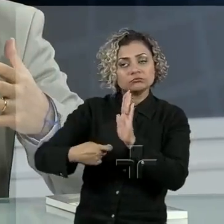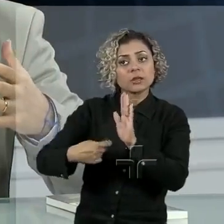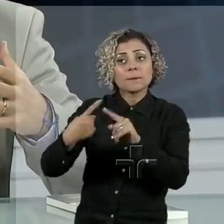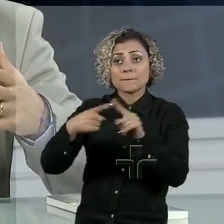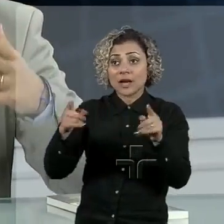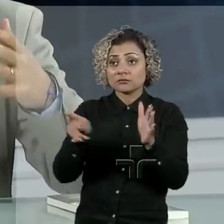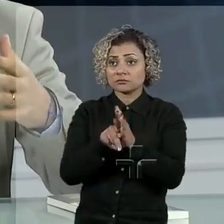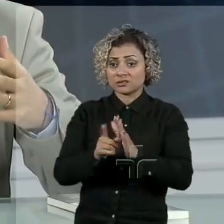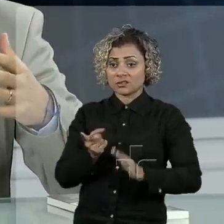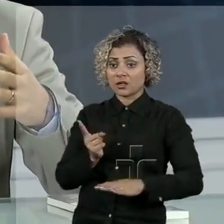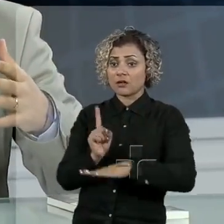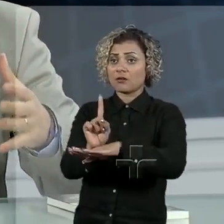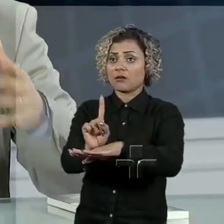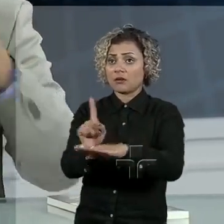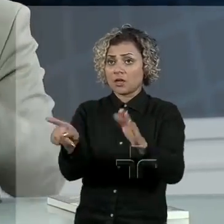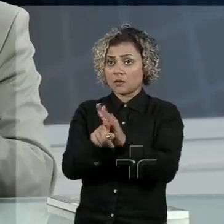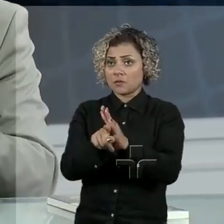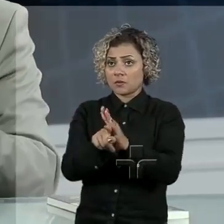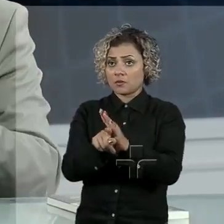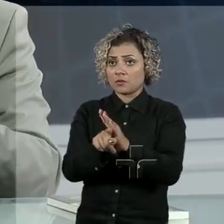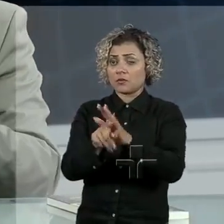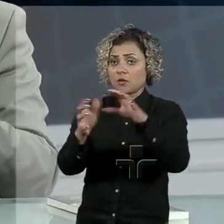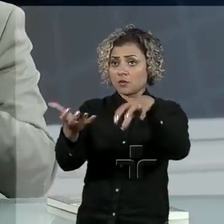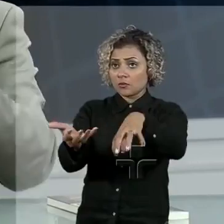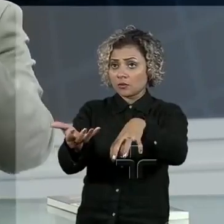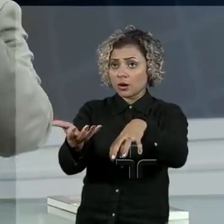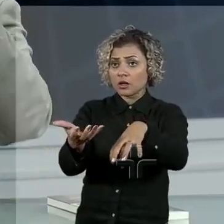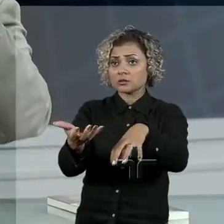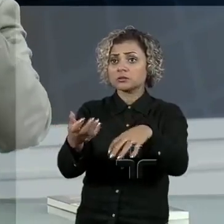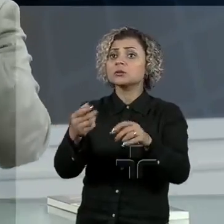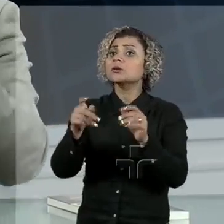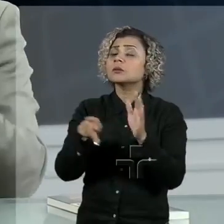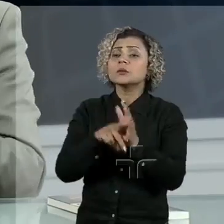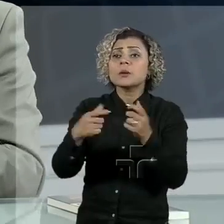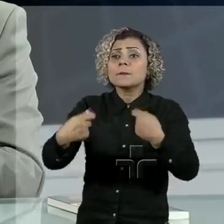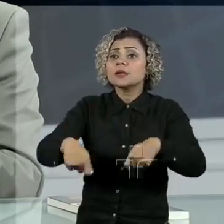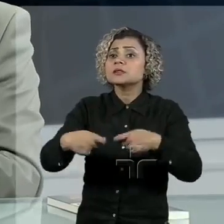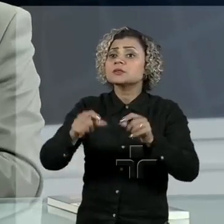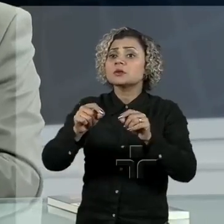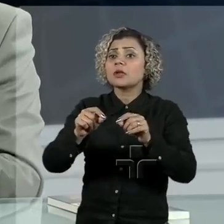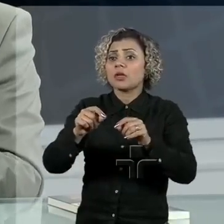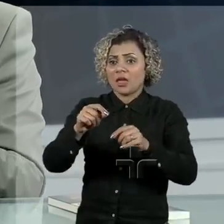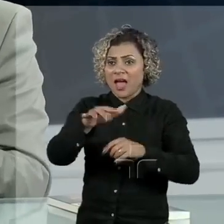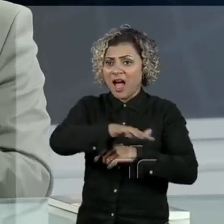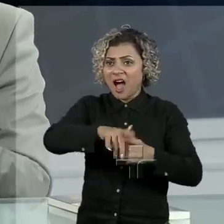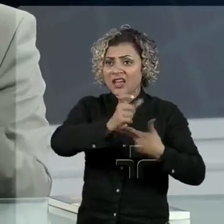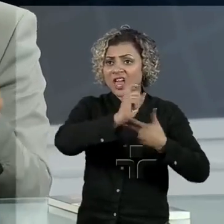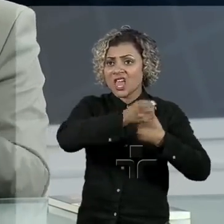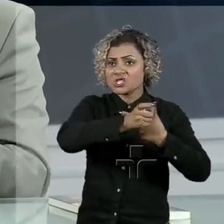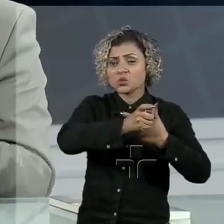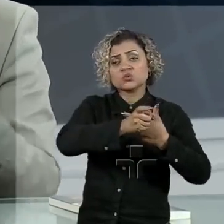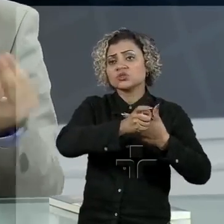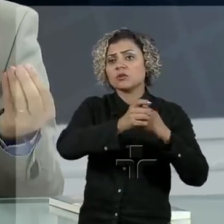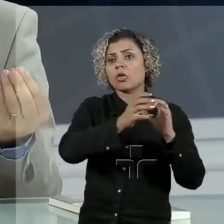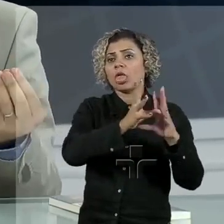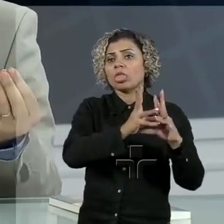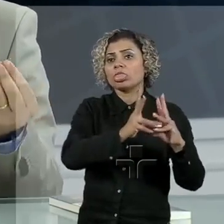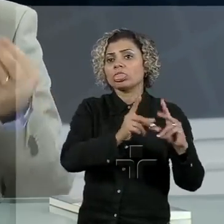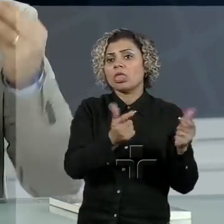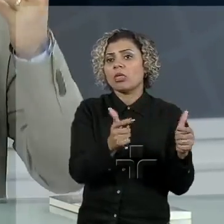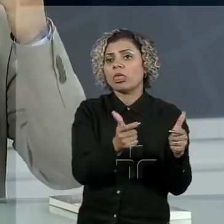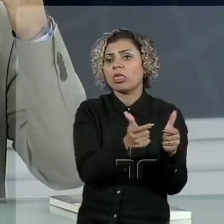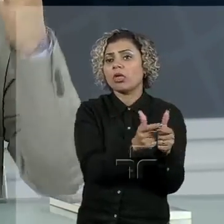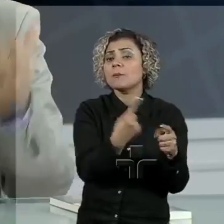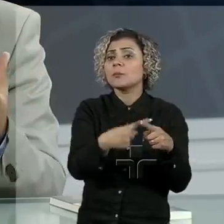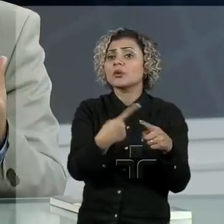do parlamento, nesse momento, vai ser muito maior, porque é um esvaziamento no Executivo pela incapacidade do